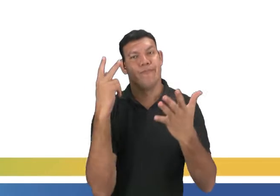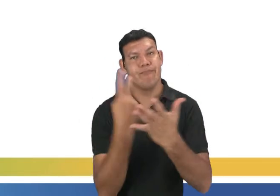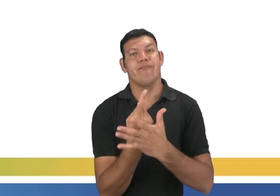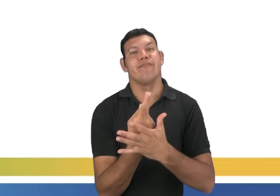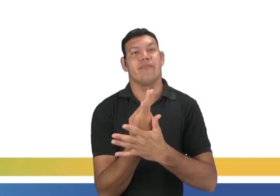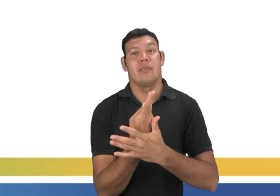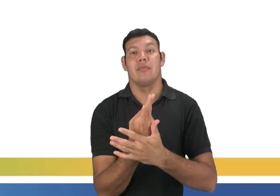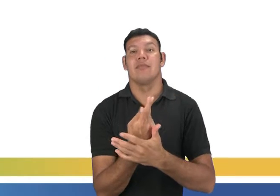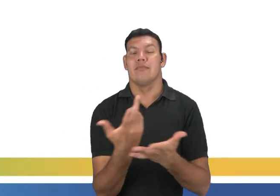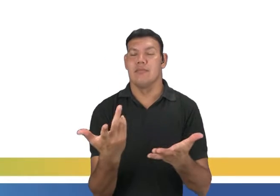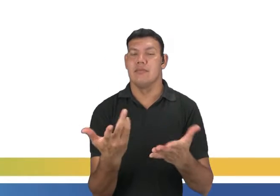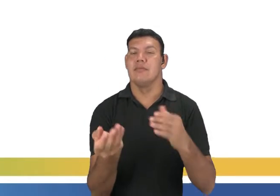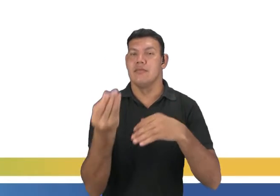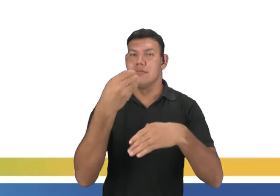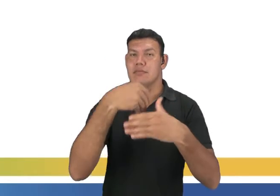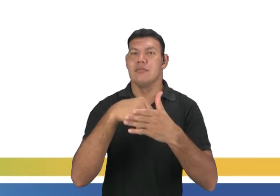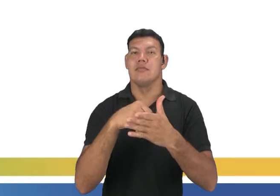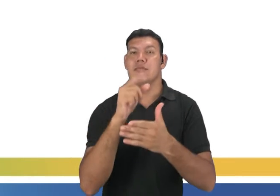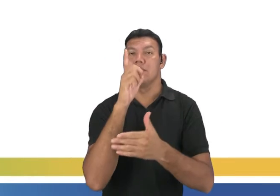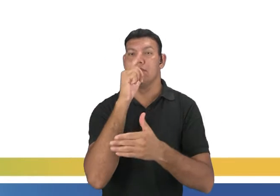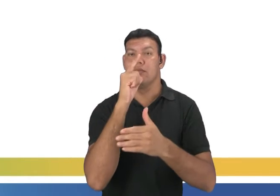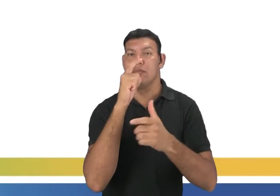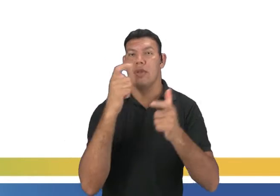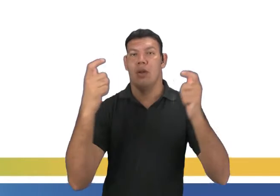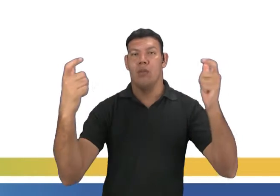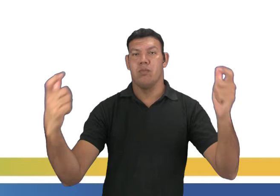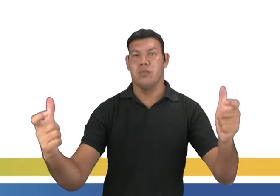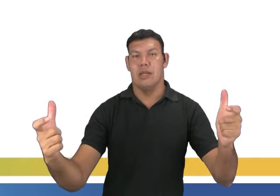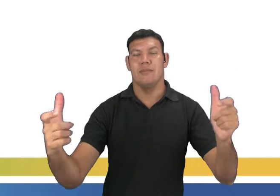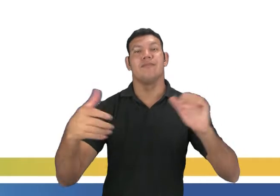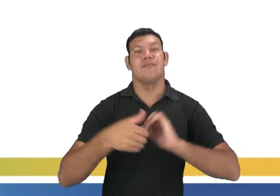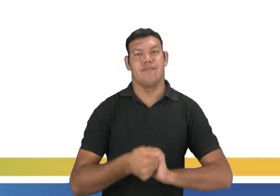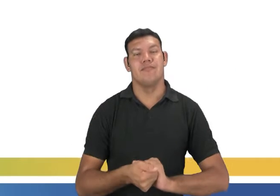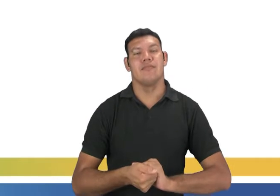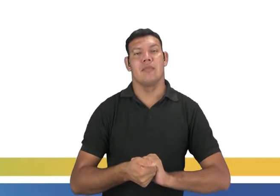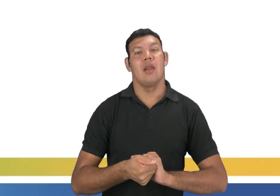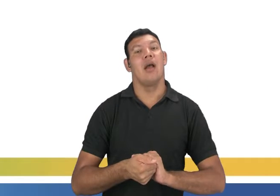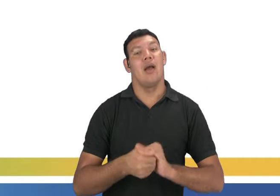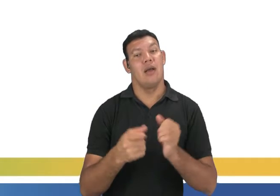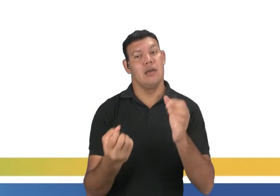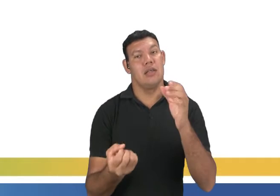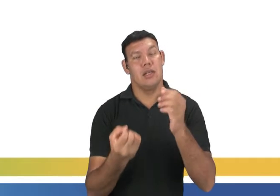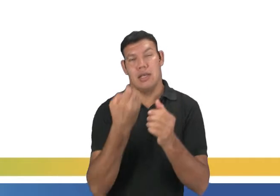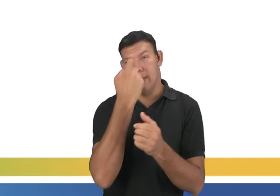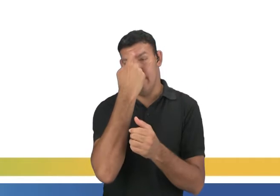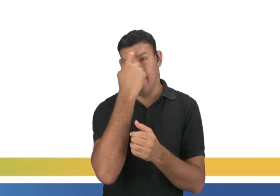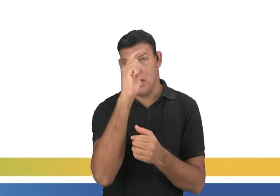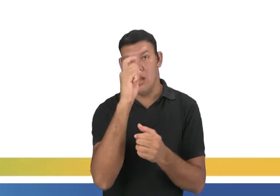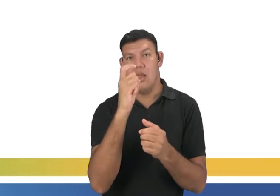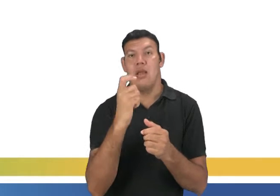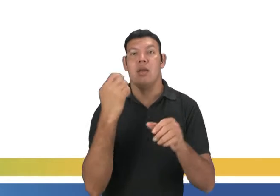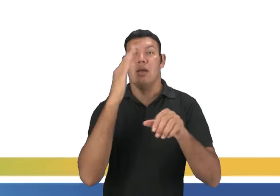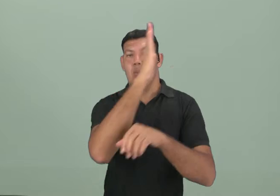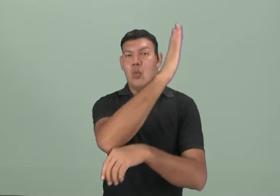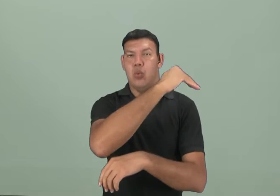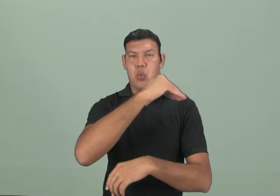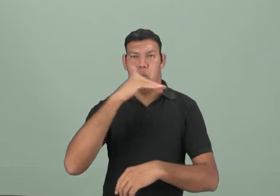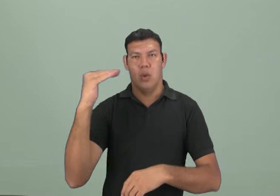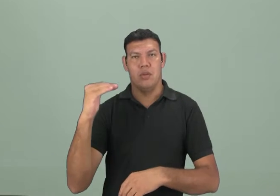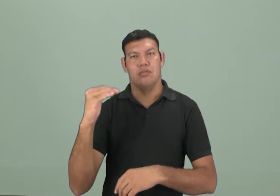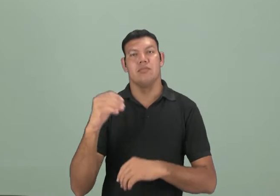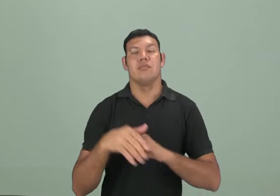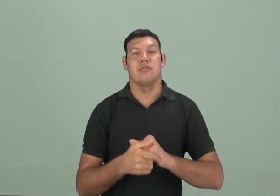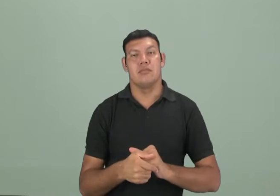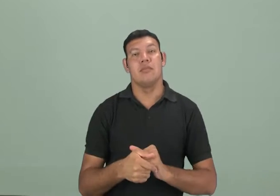daquele lago. Então aí nós formamos uma onda, ou, por exemplo, uma perturbação. Portanto, podemos definir onda como